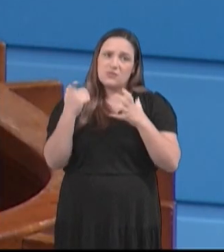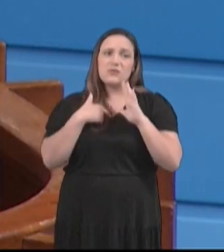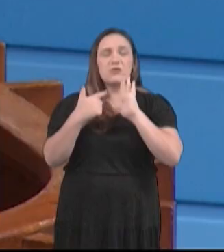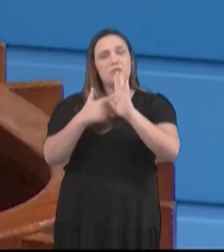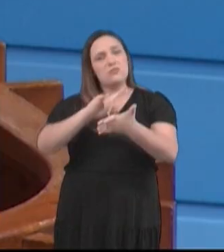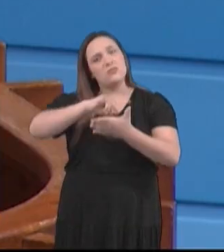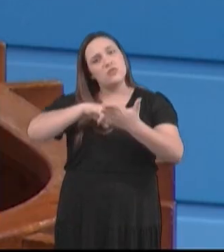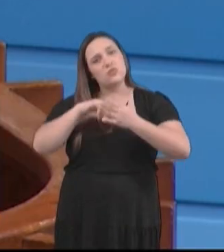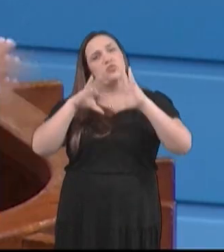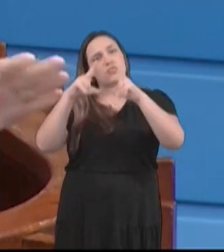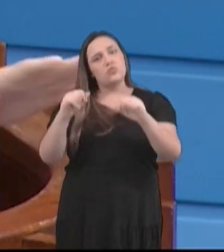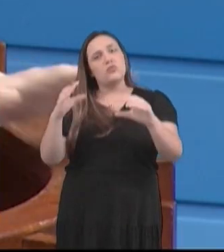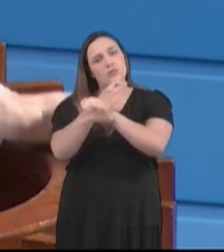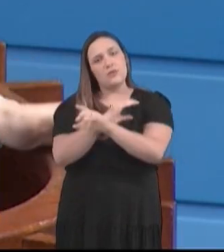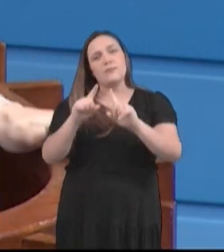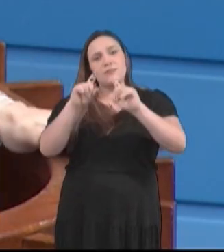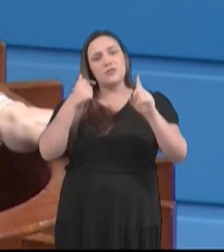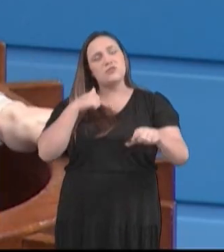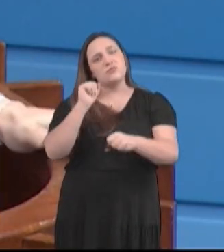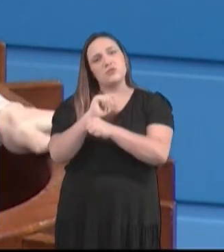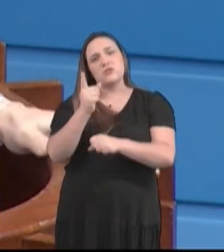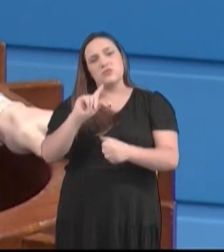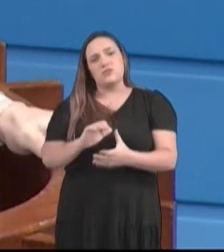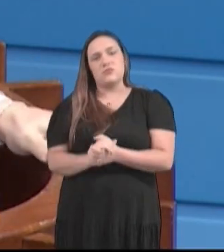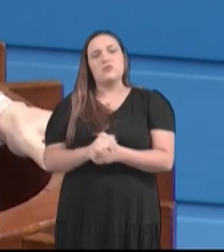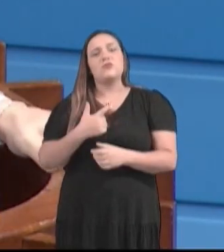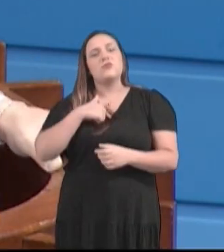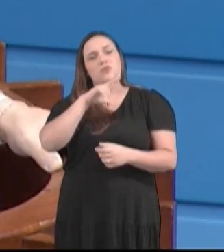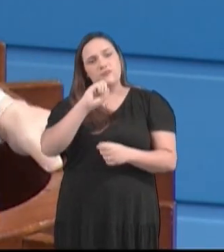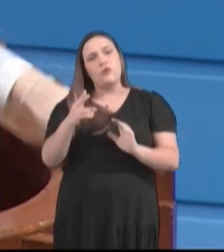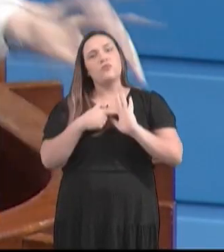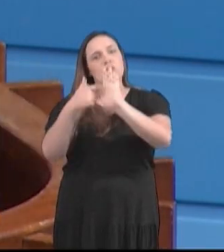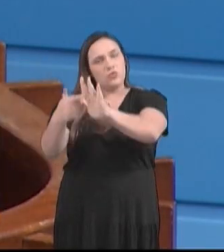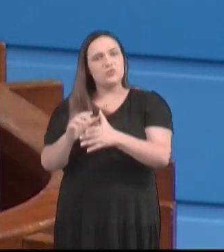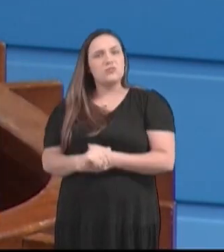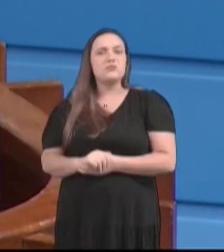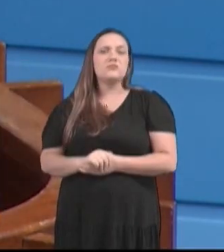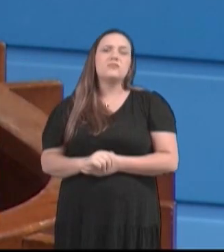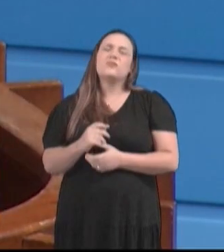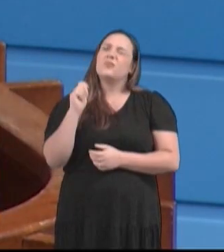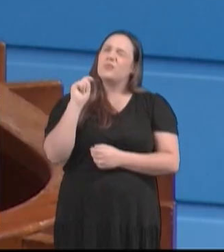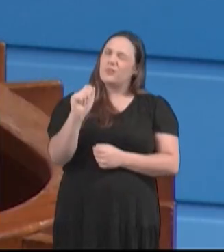mostro a documentação, mas eu não vou aguardar mais e eu vou soltar um